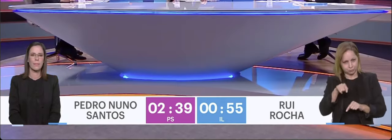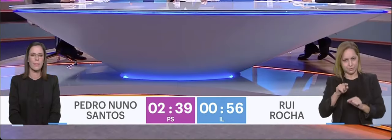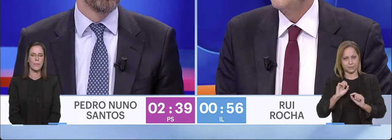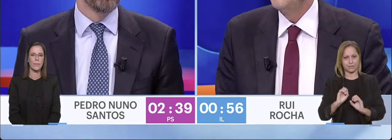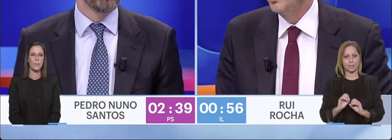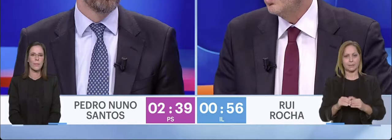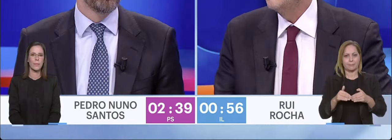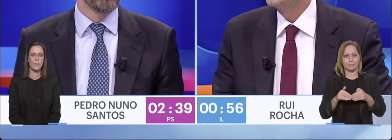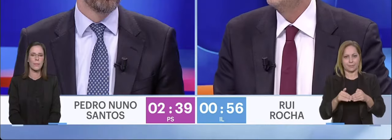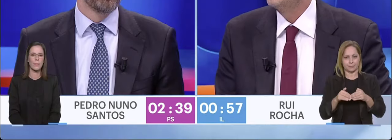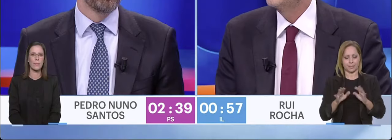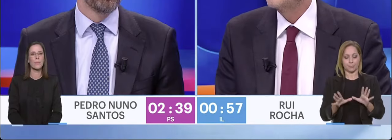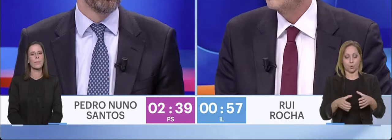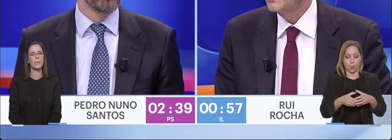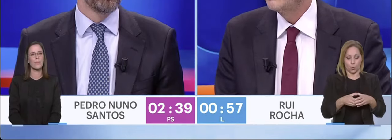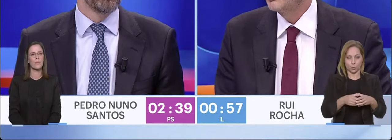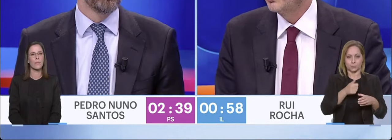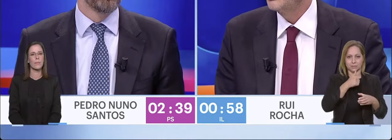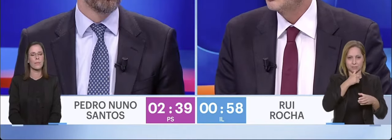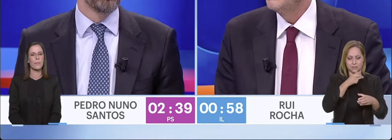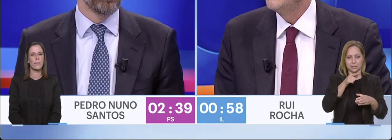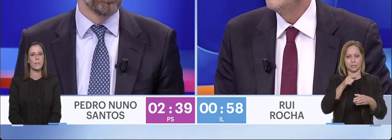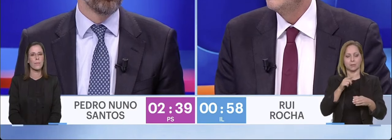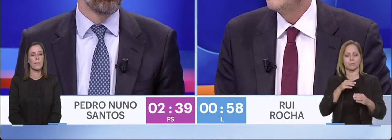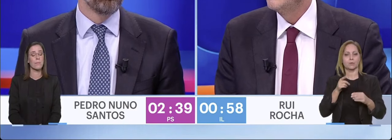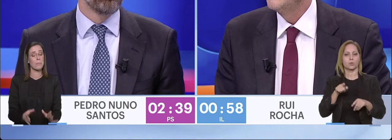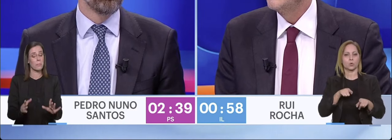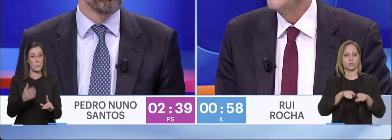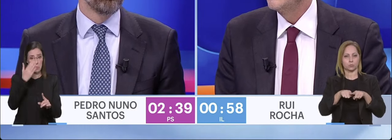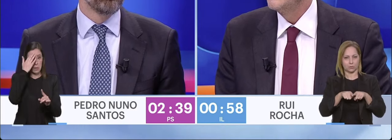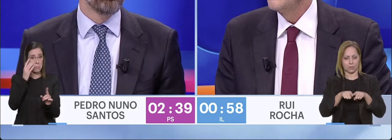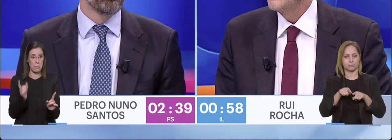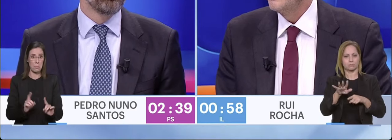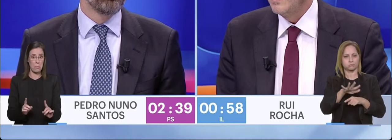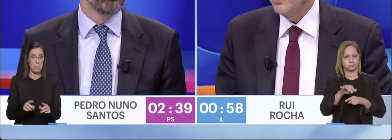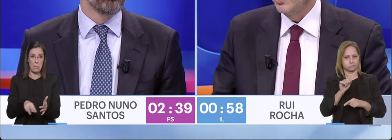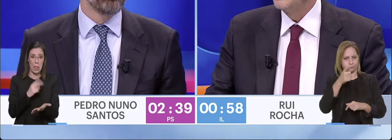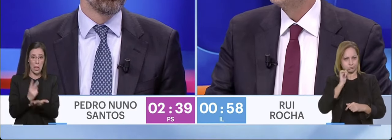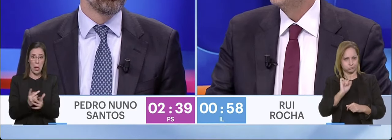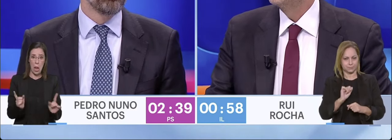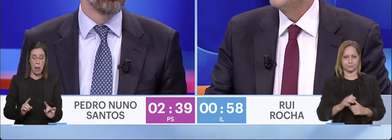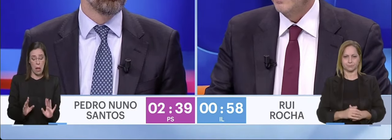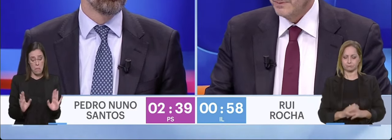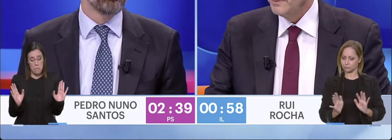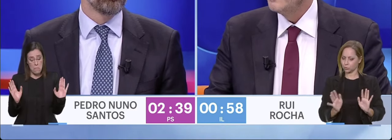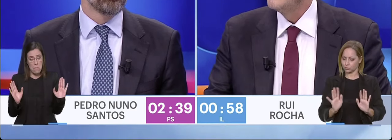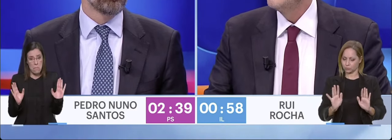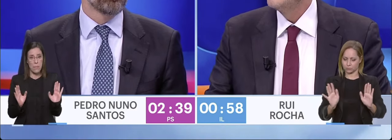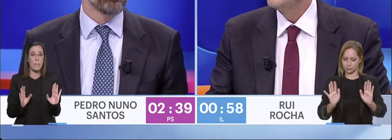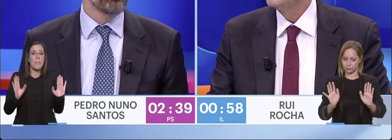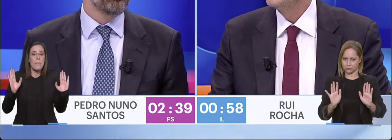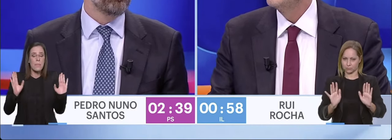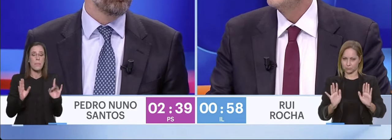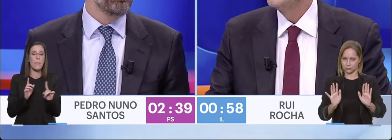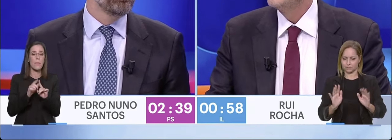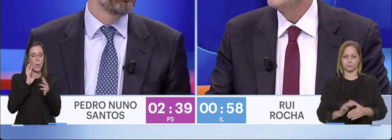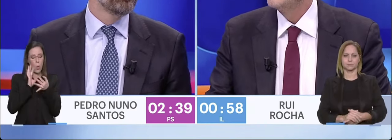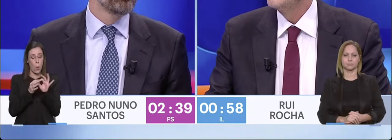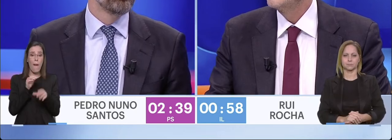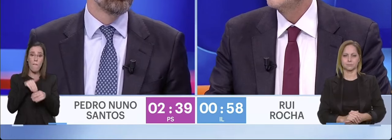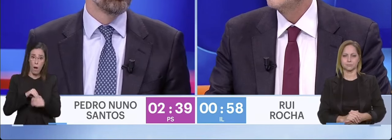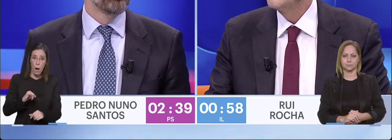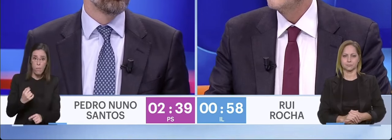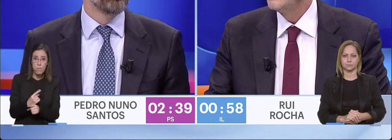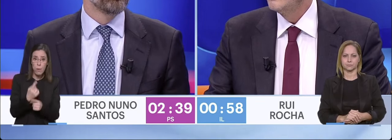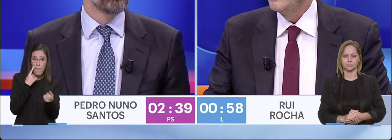primeira linha pelo núcleo e pelo Deputado Regional dos assessores portanto não considera que foi uma uma derrota mas também não todo enfim em nome da coerencia votará contra